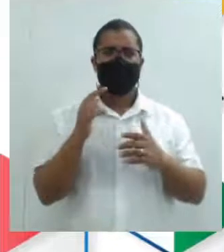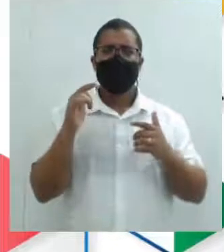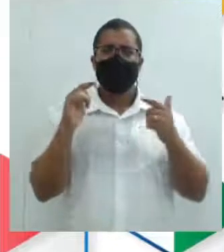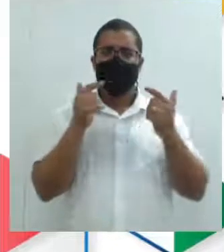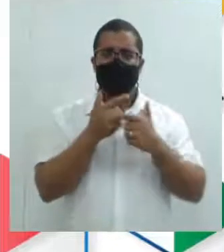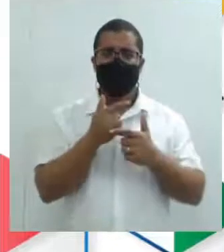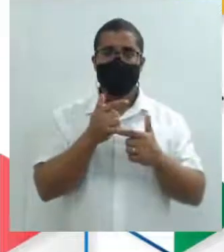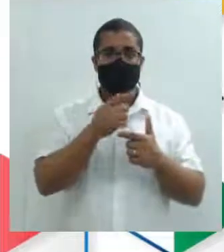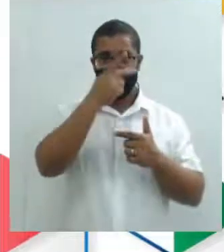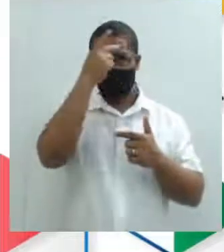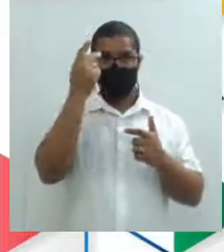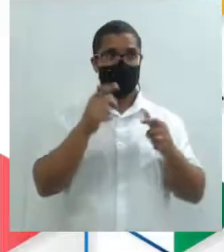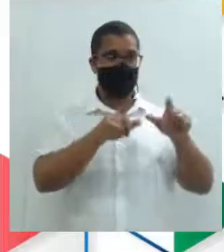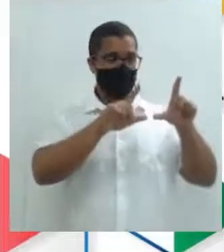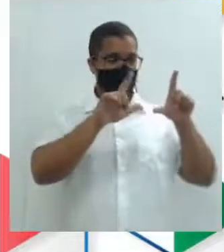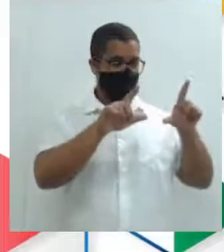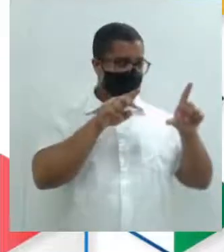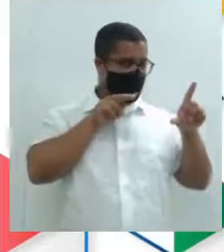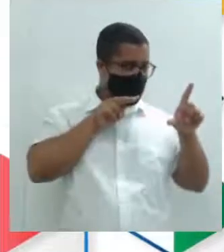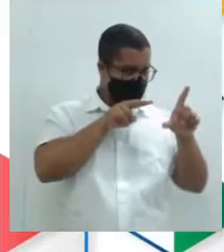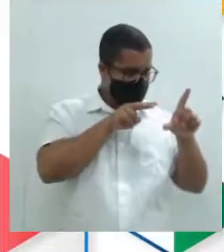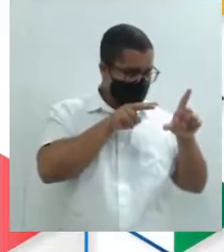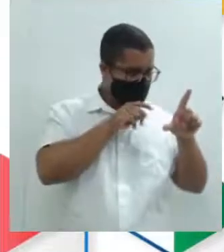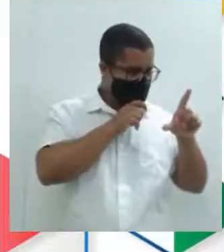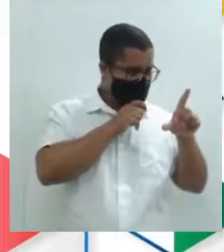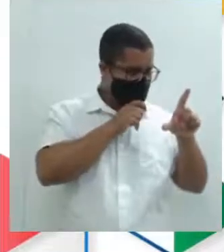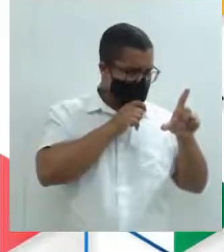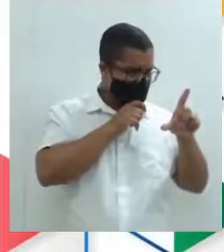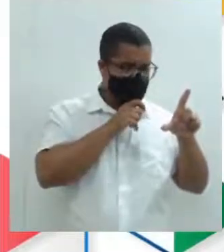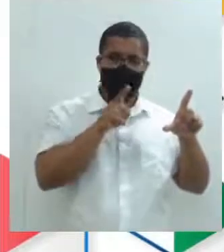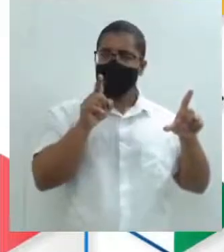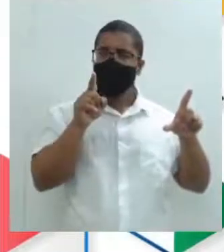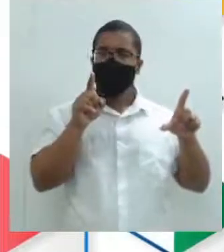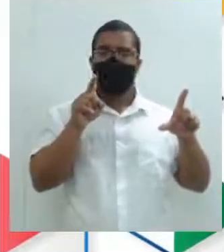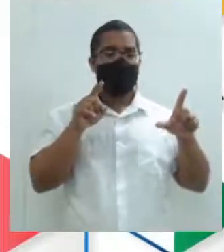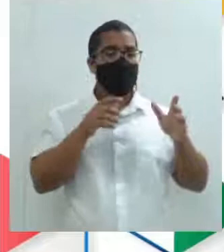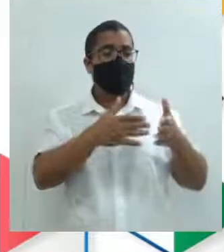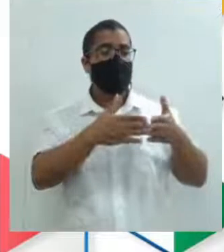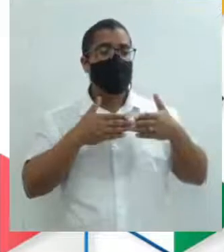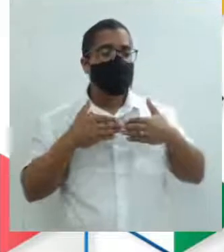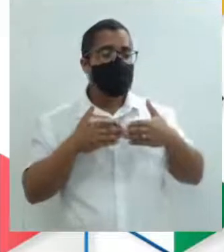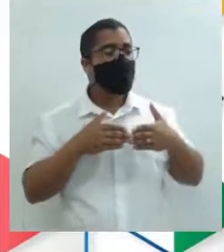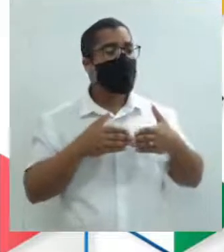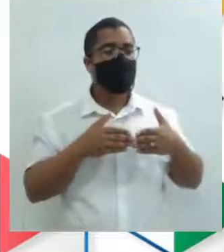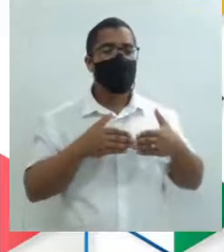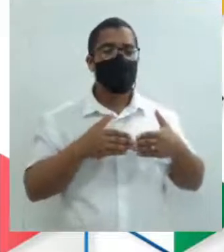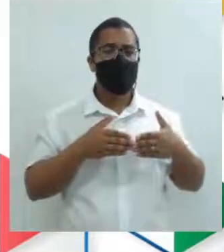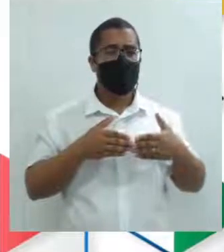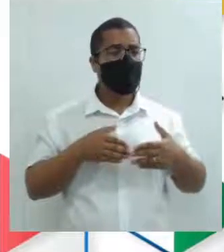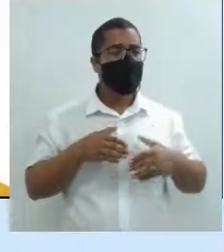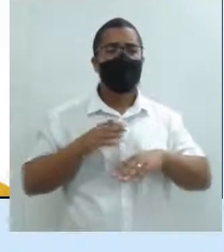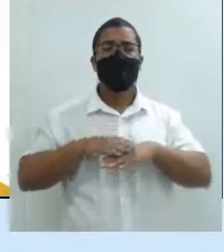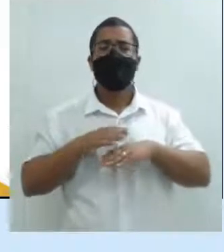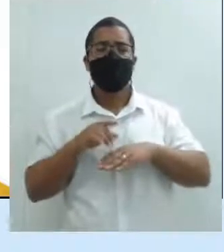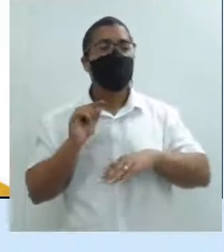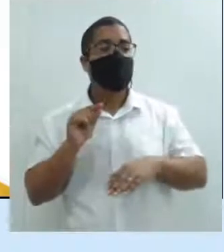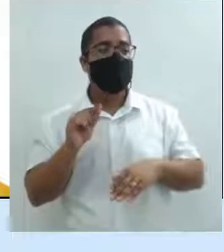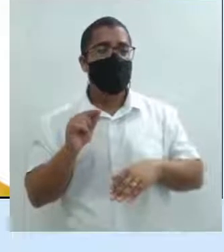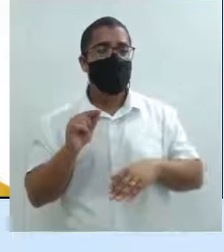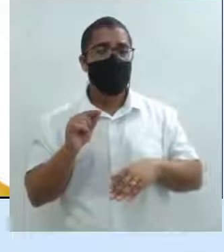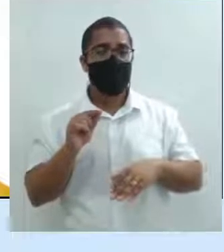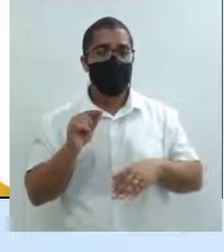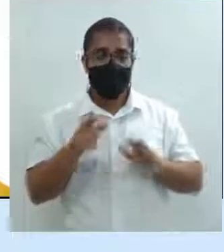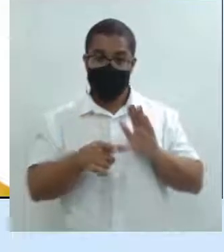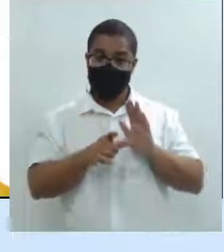saber logo no primeiro quadrinho o que foi pedido à moça e quem fez o pedido? Por que será,